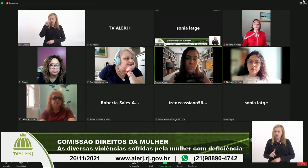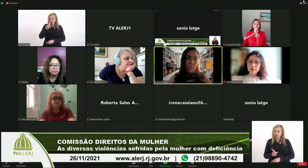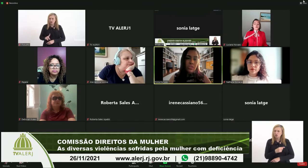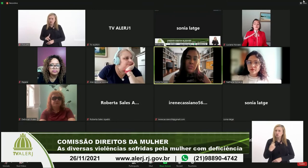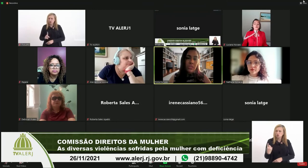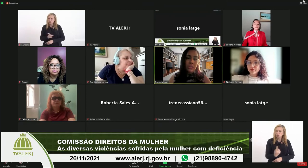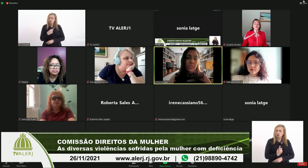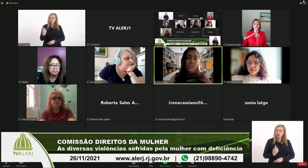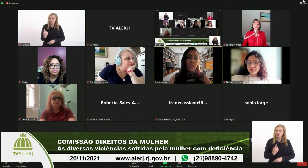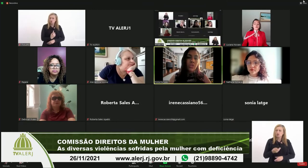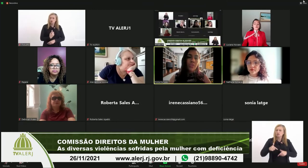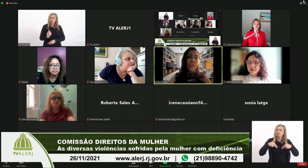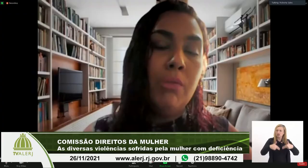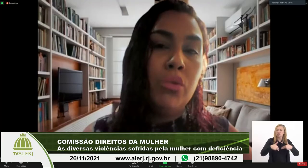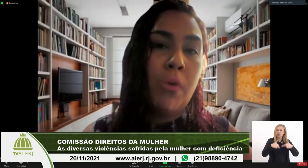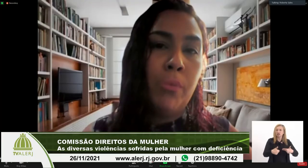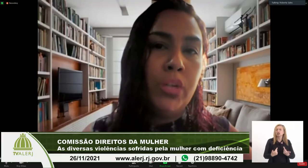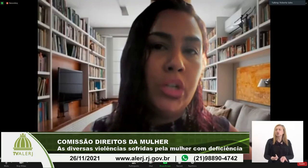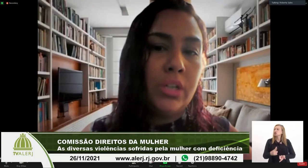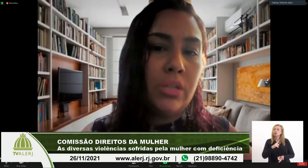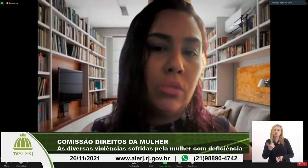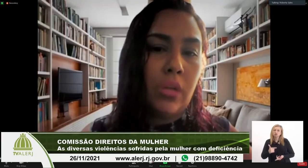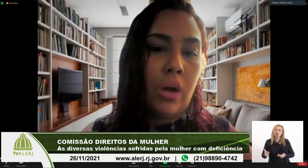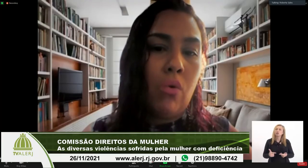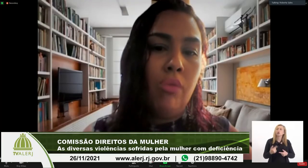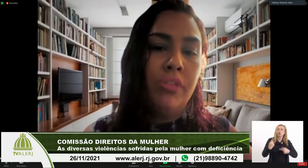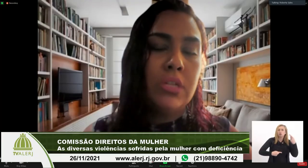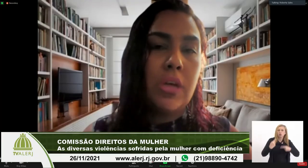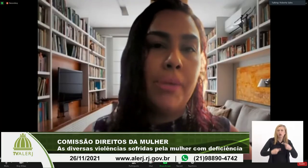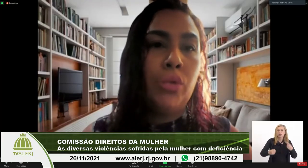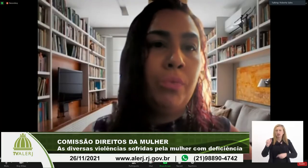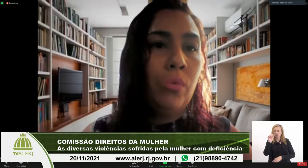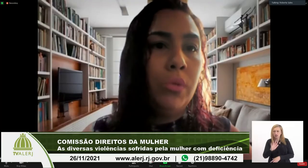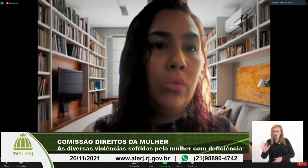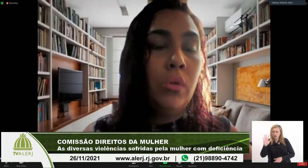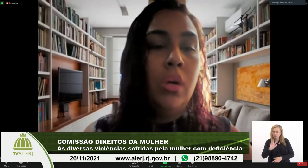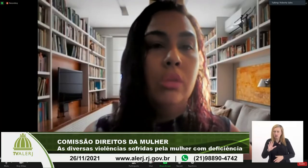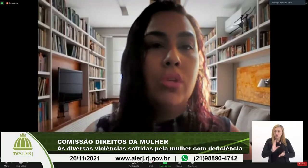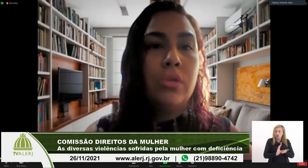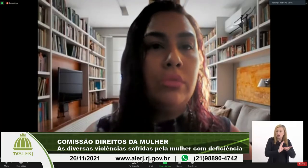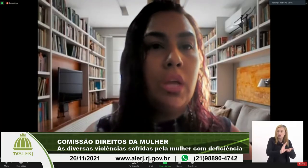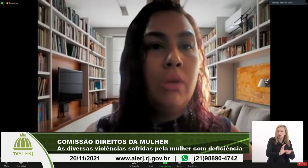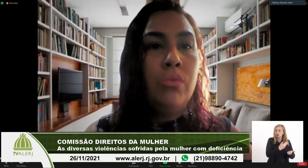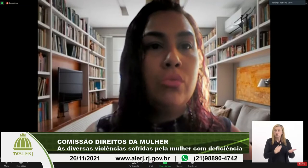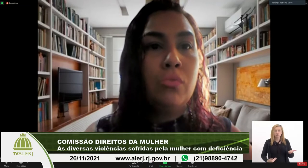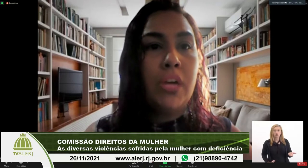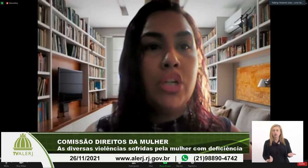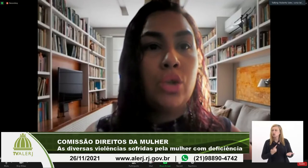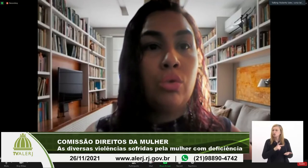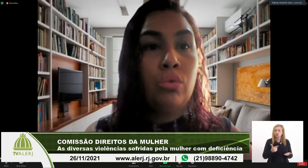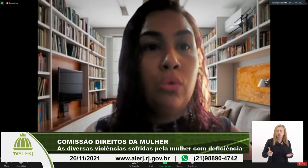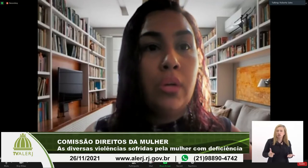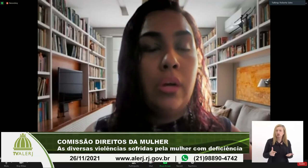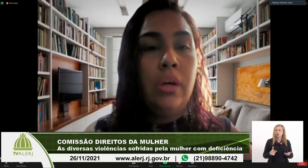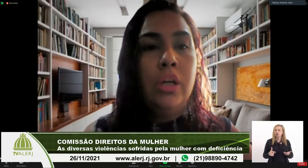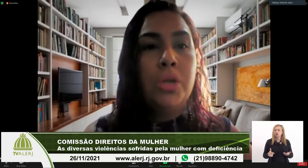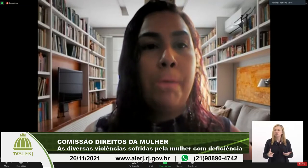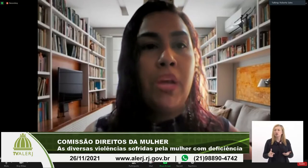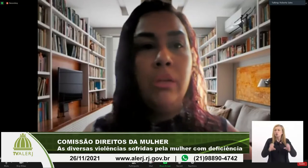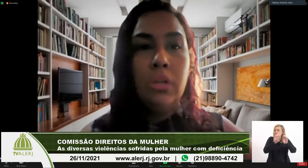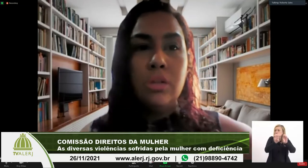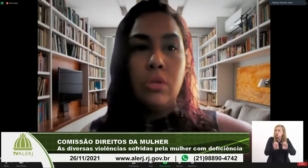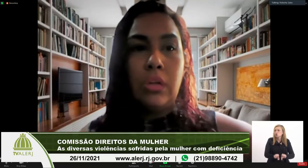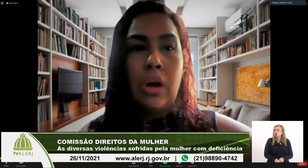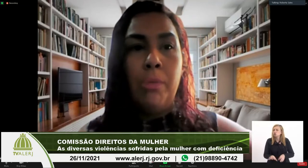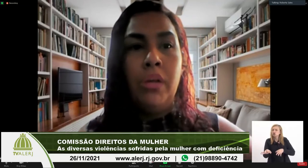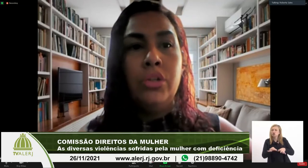nosso nossa militância nós não temos uma política nacional com financiamento público nós não temos uma estrutura de